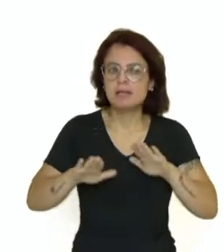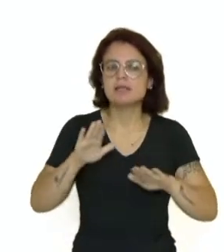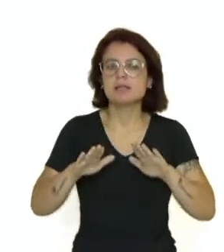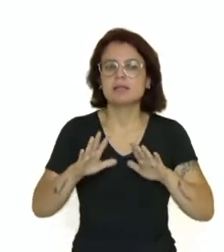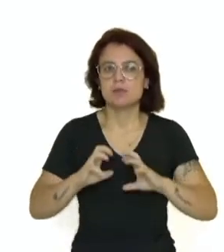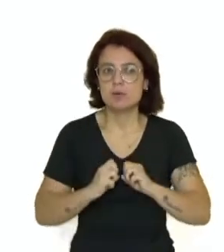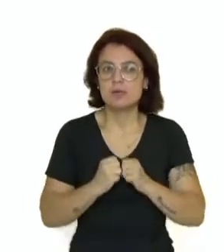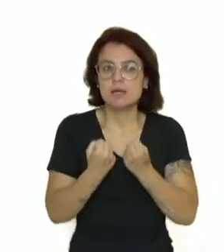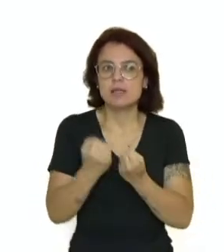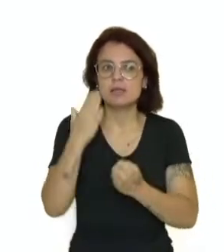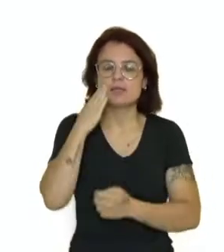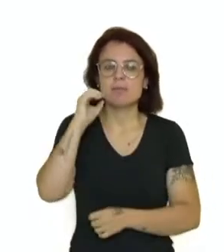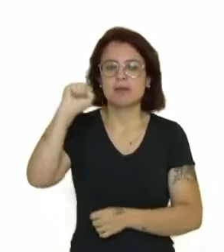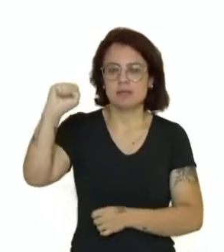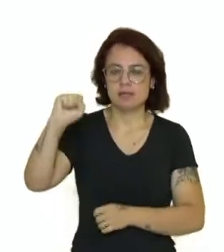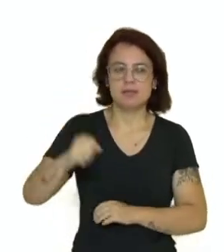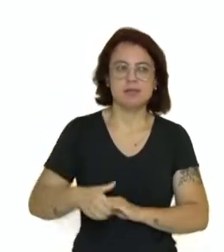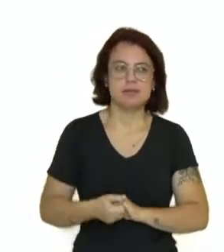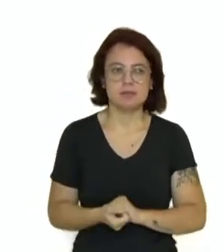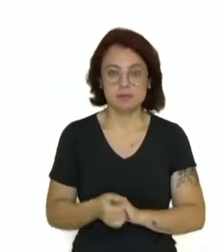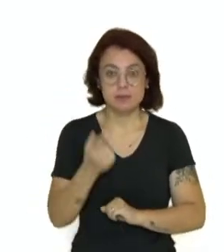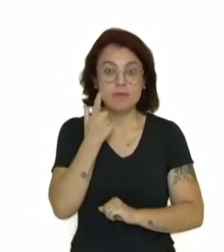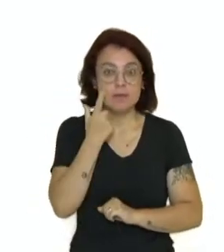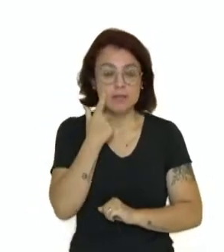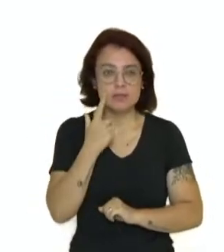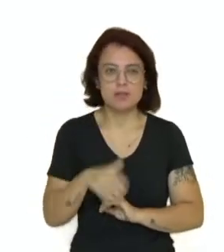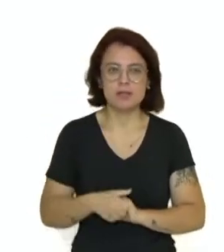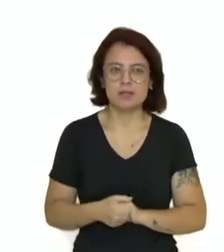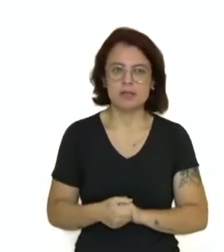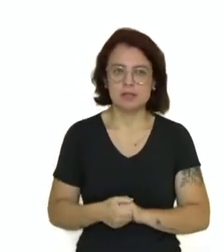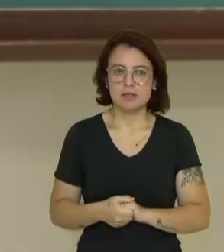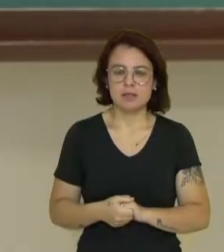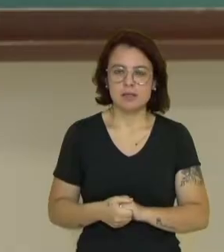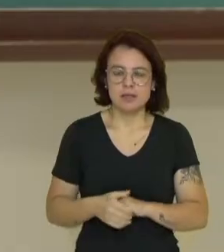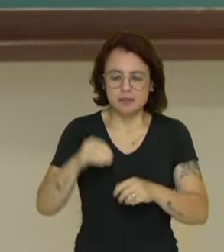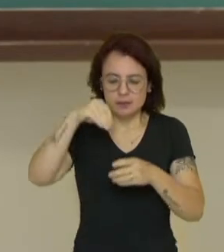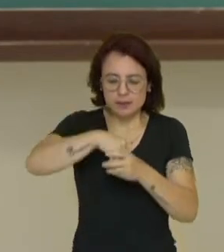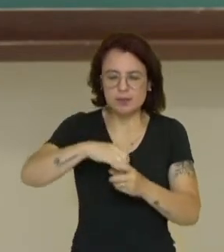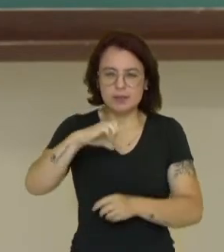a sabedoria. Então veja, né, nessa ética